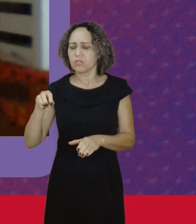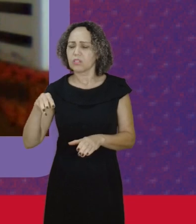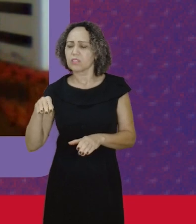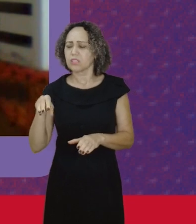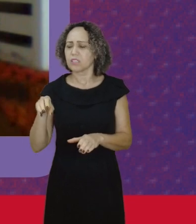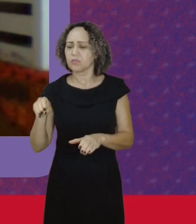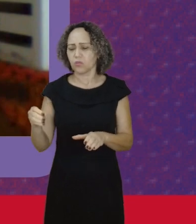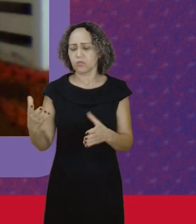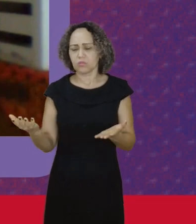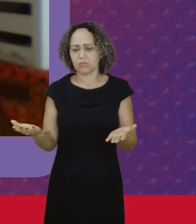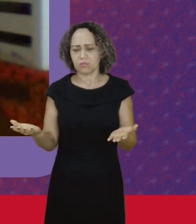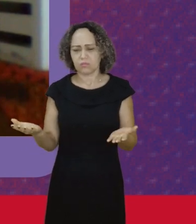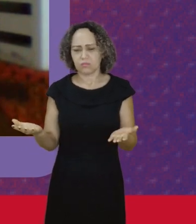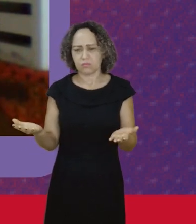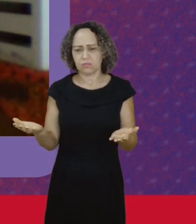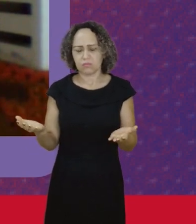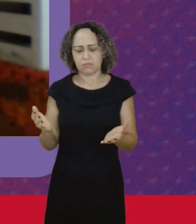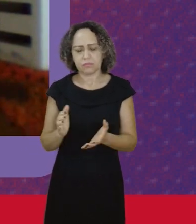e penso que